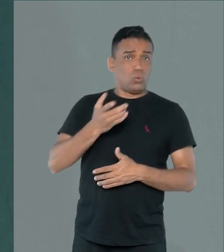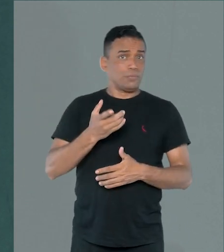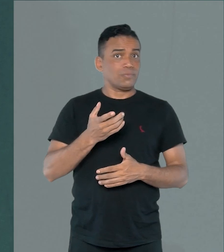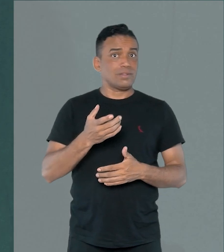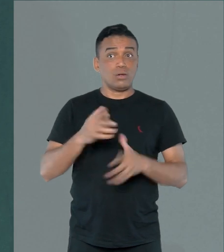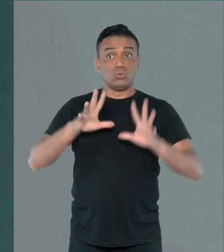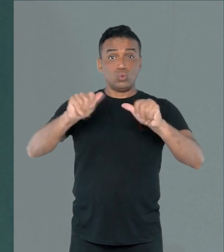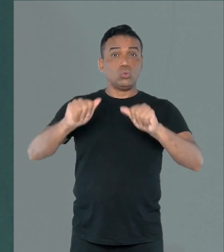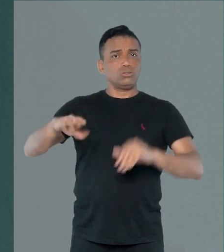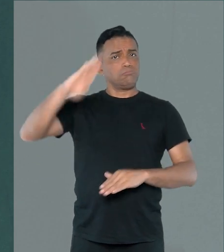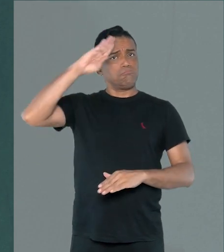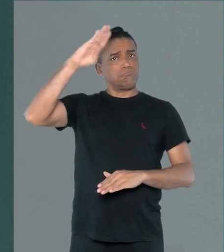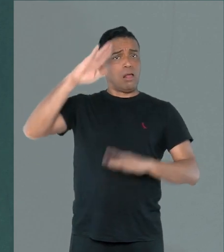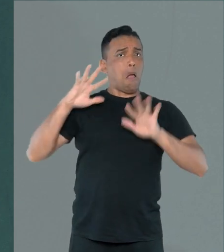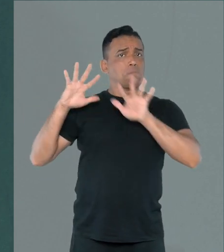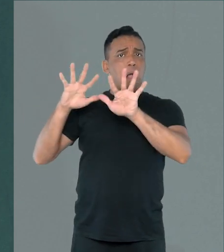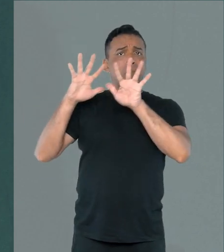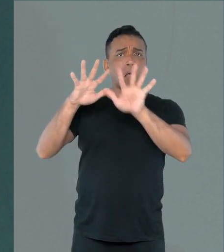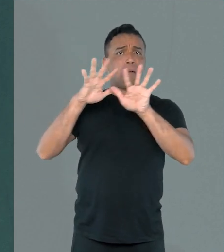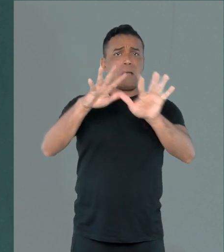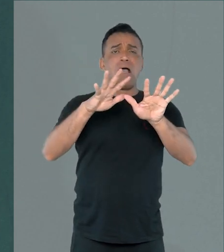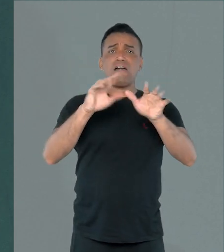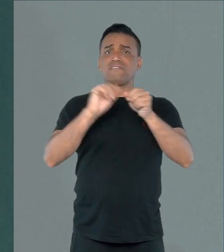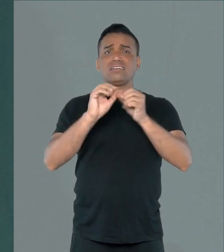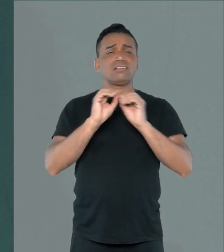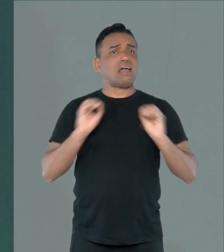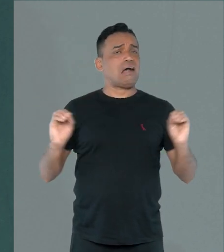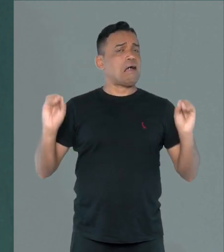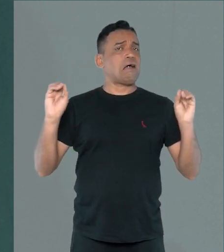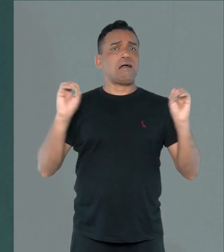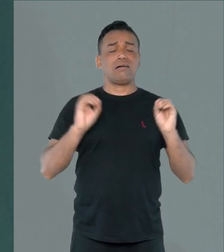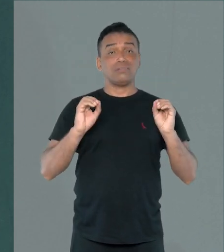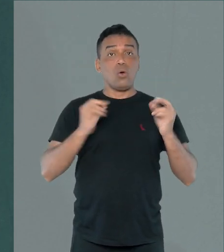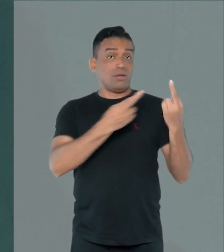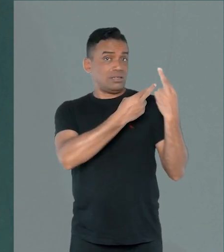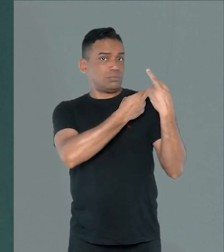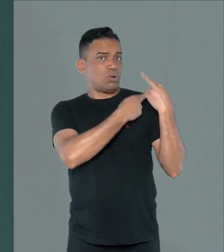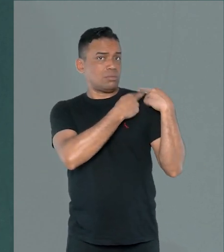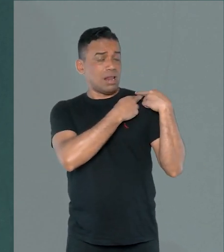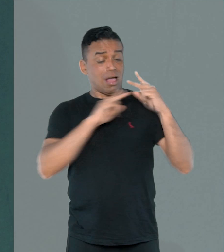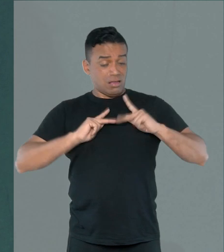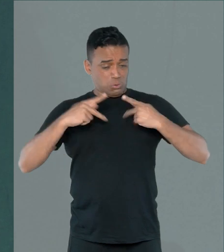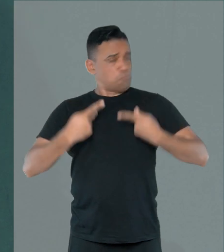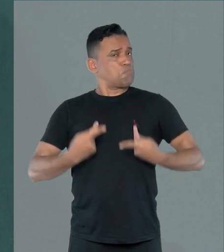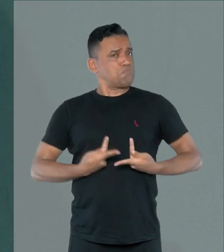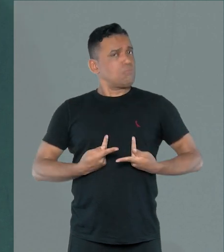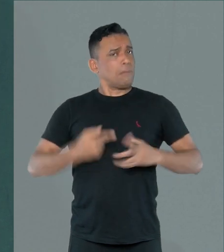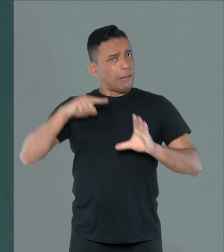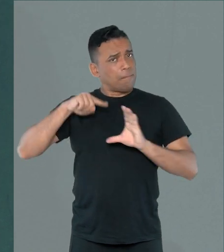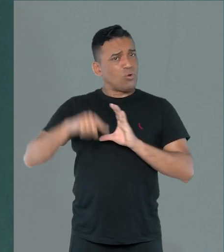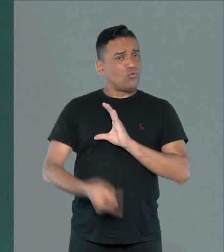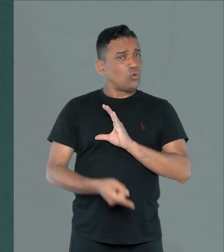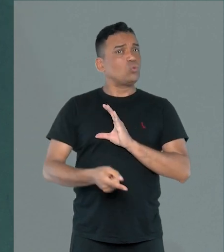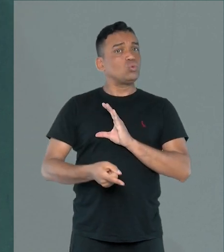todos os soldados da Guerra do Paraguai sem ter feito nada por eles. Então, ele tem um papel humano, né, e